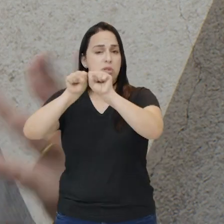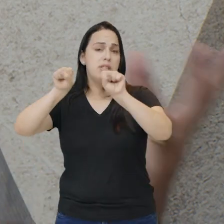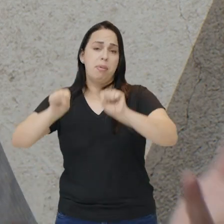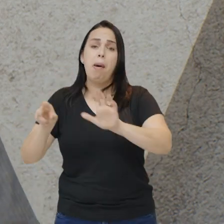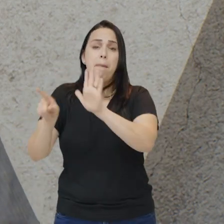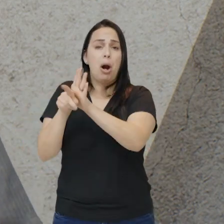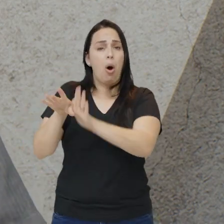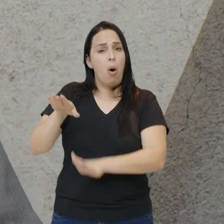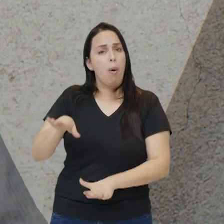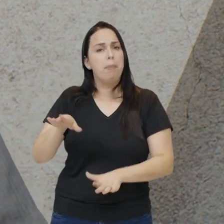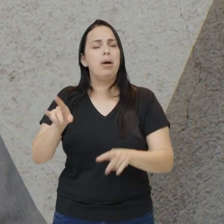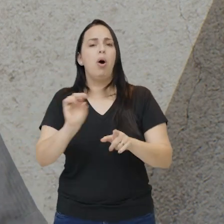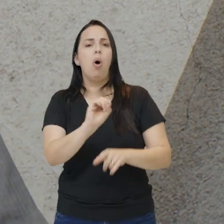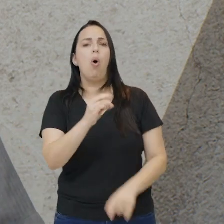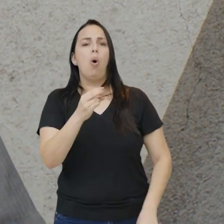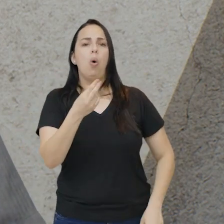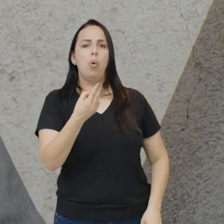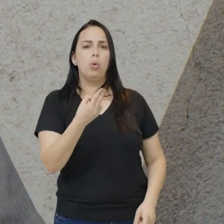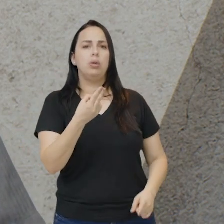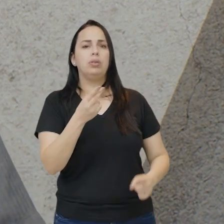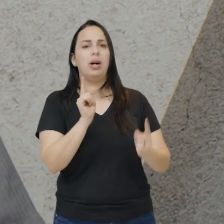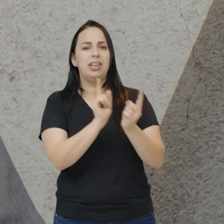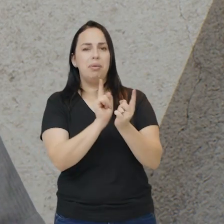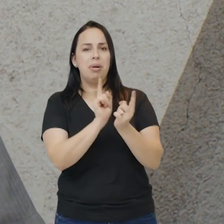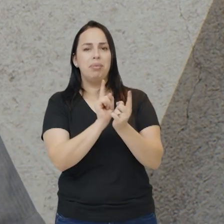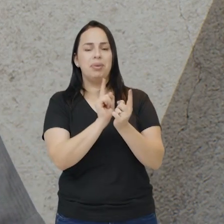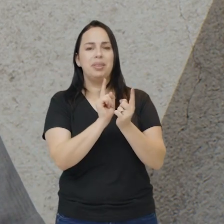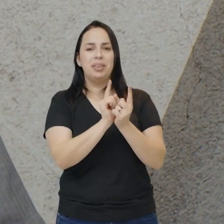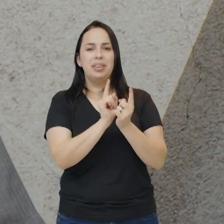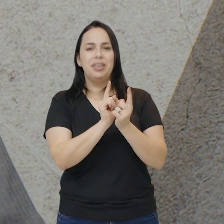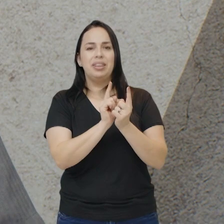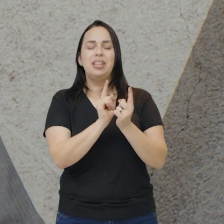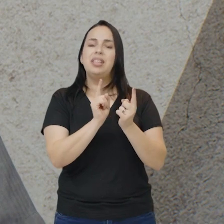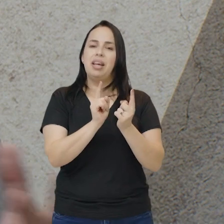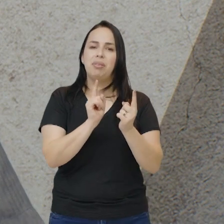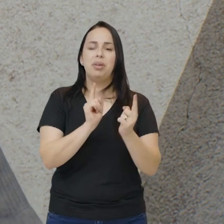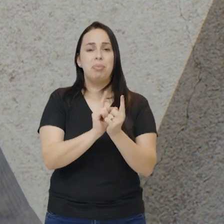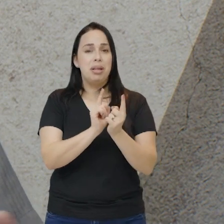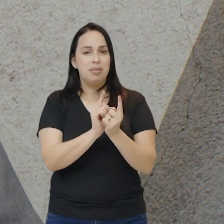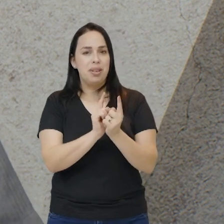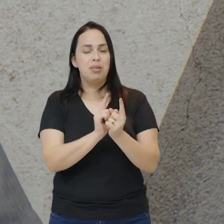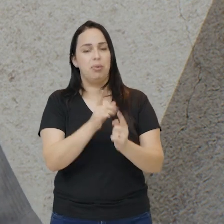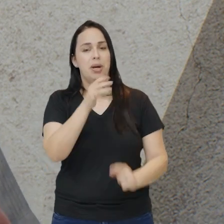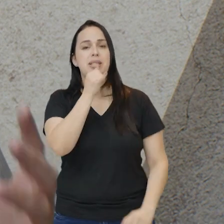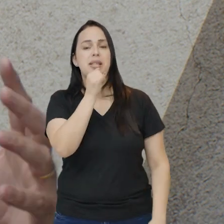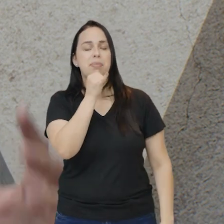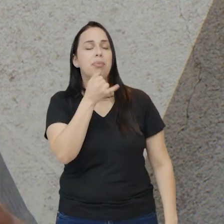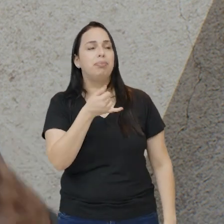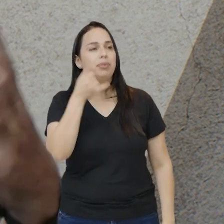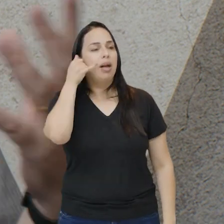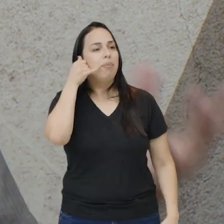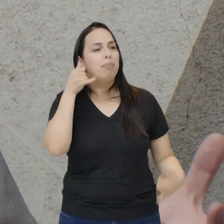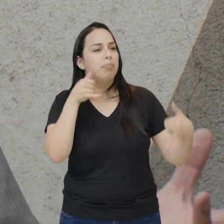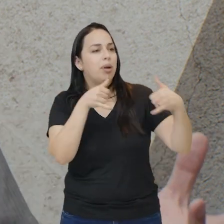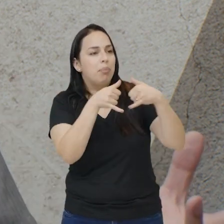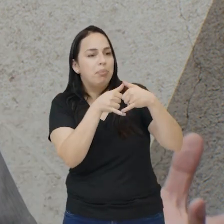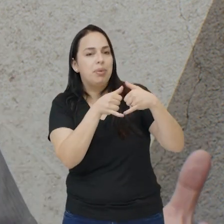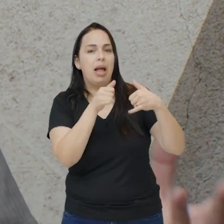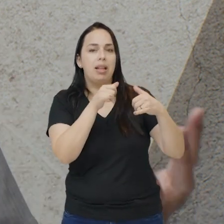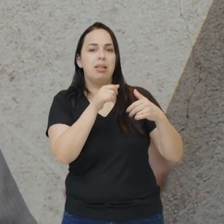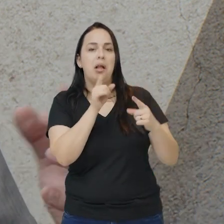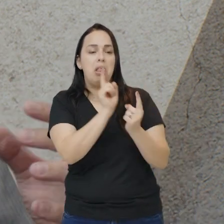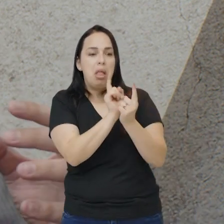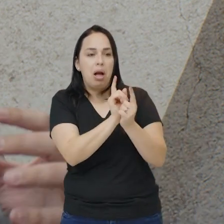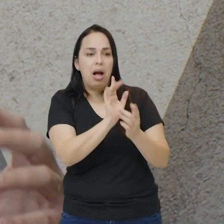essas planilhas, ou às vezes o próprio atendente dá o que a gente chama de segundo nível de atendimento, ou seja, o atendimento é feito,